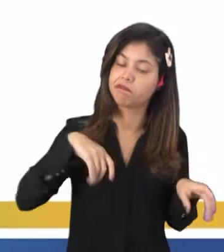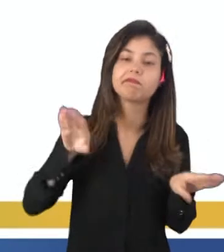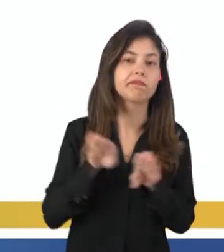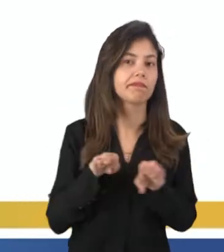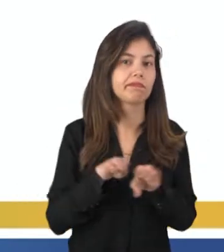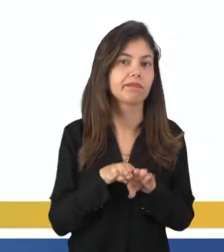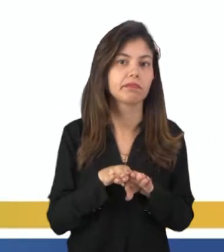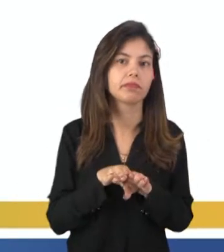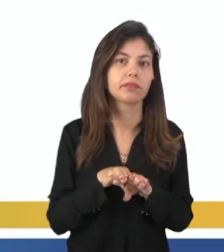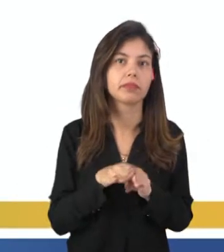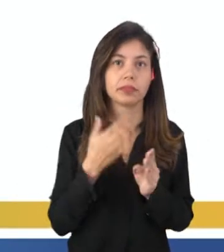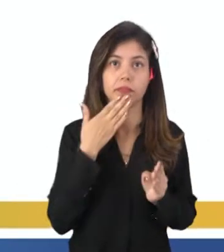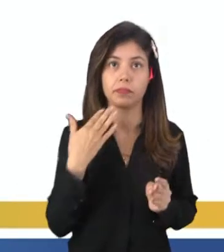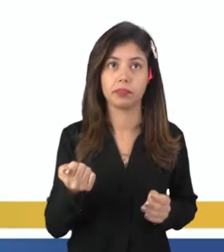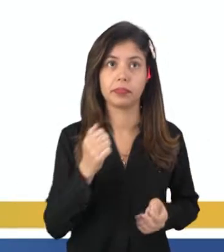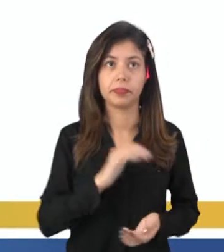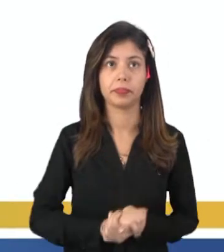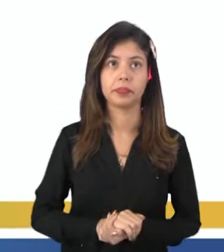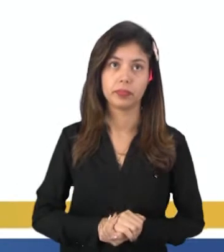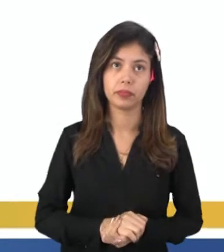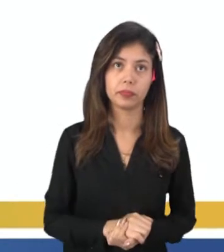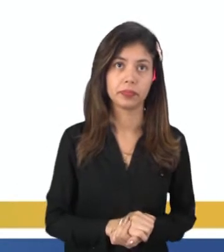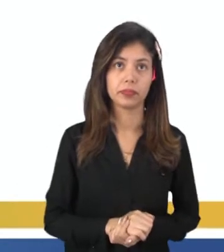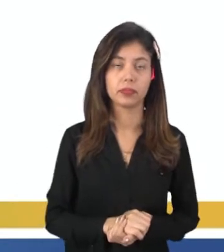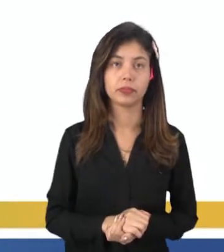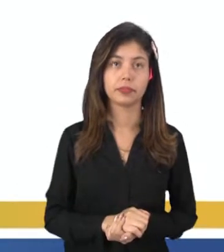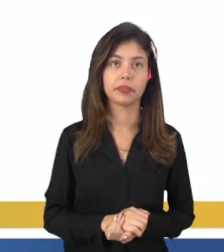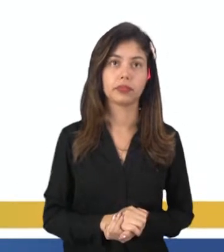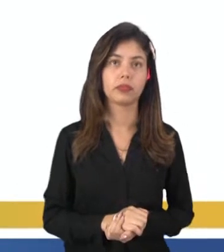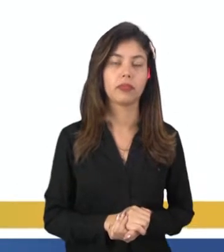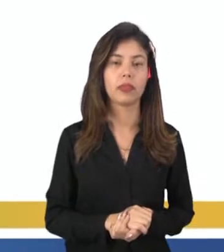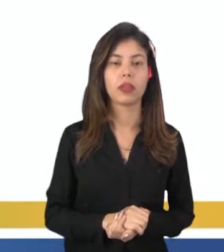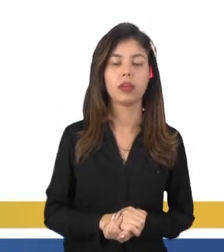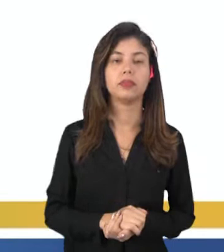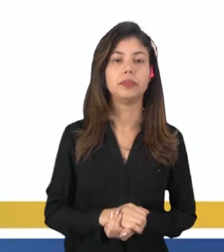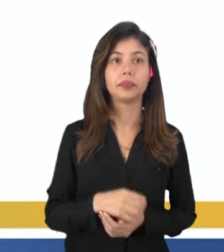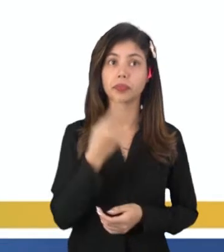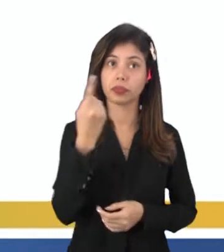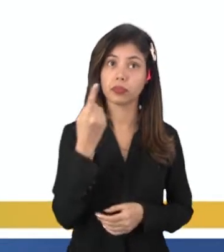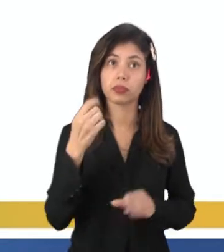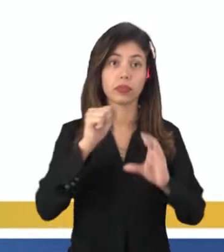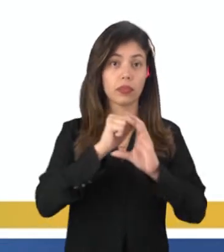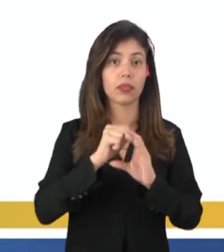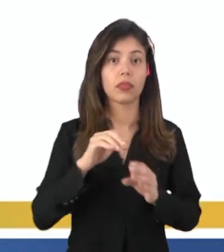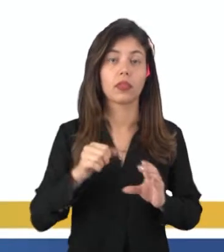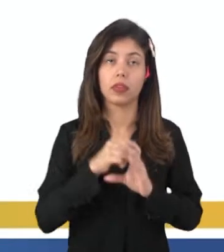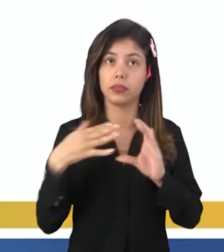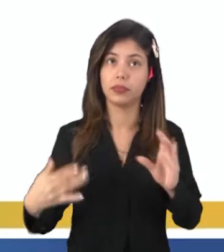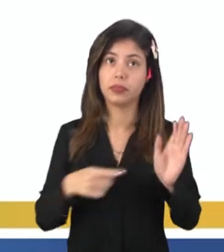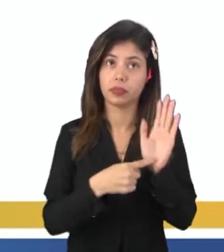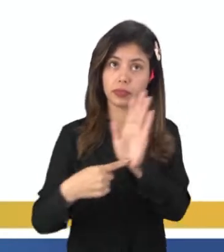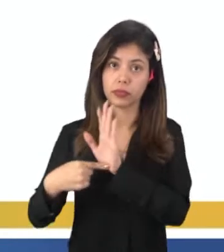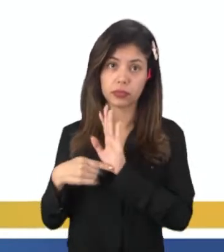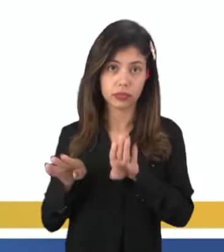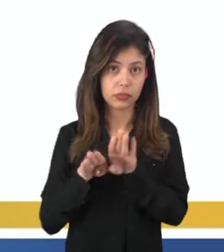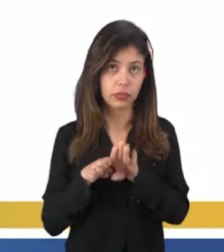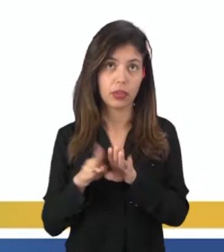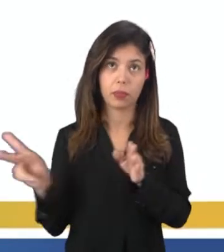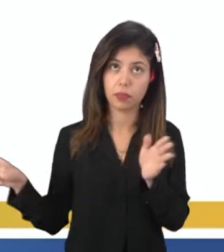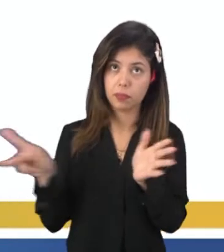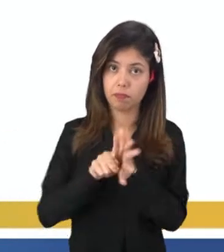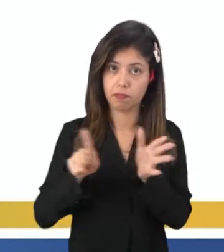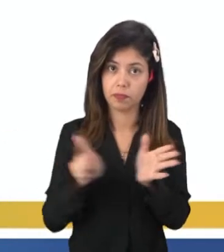para a sua subsistência, né? Uma das características do feudalismo era a tendência para a